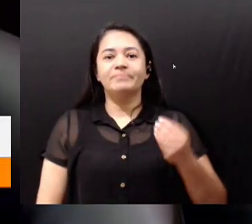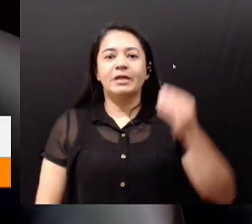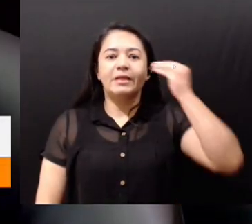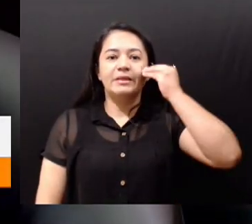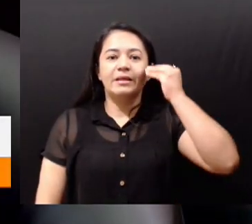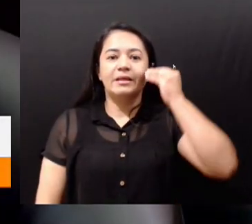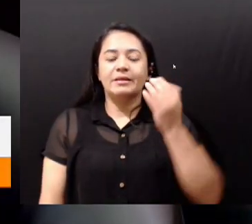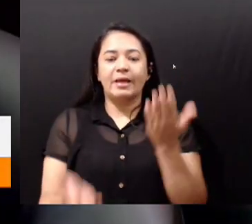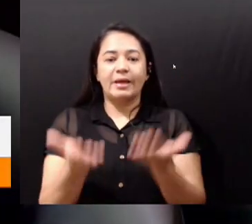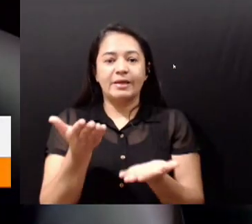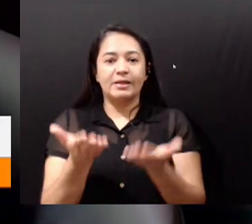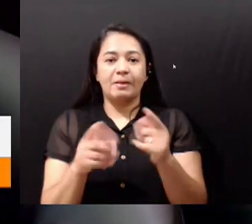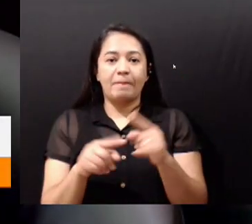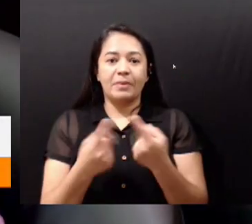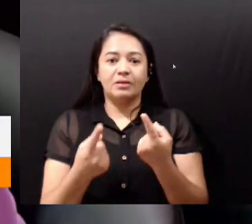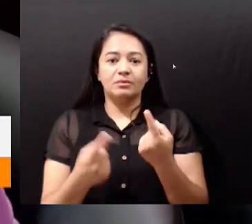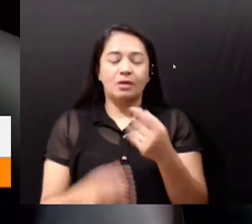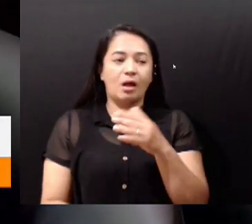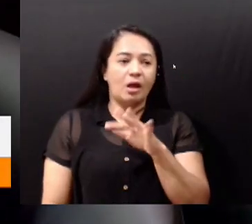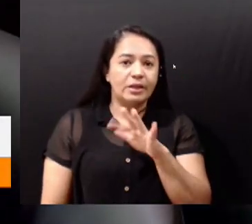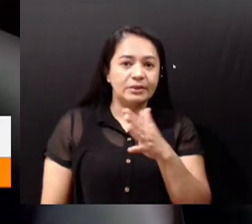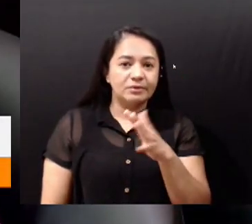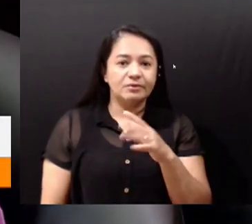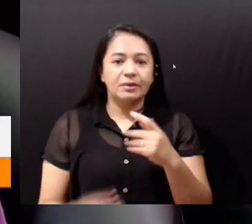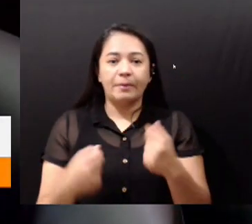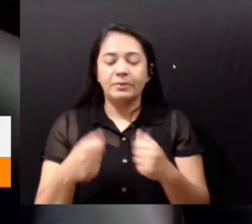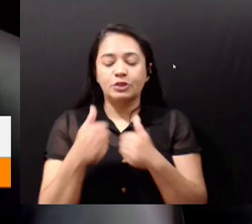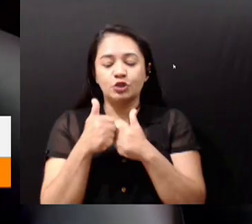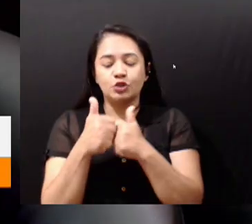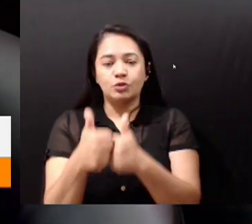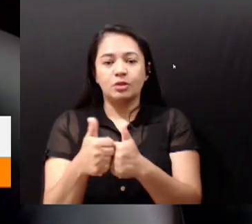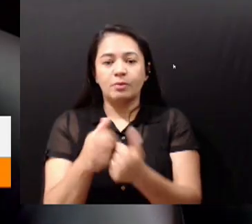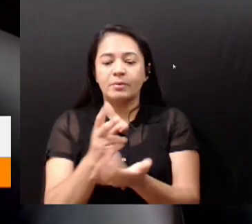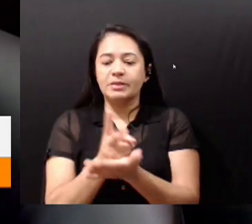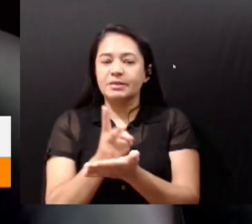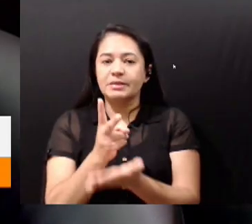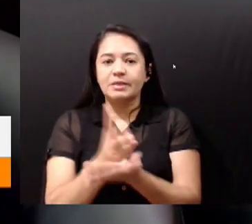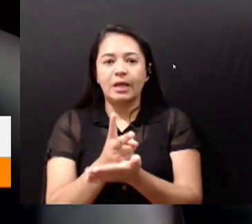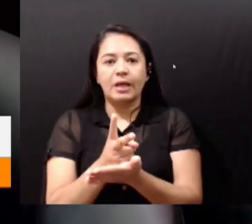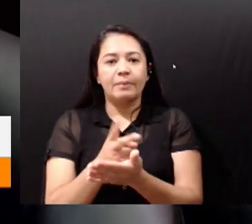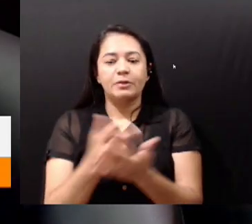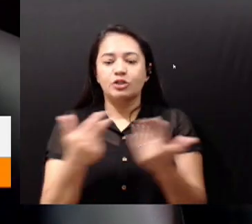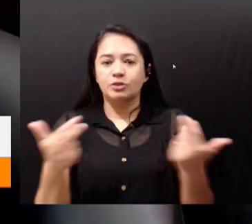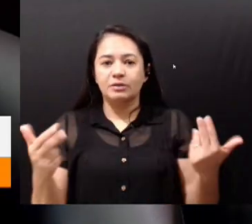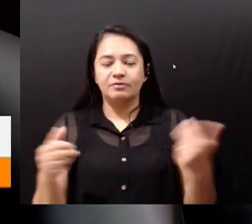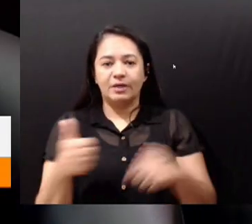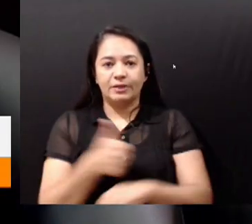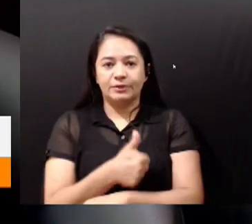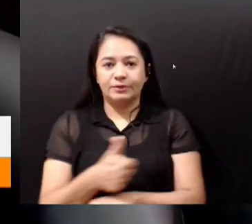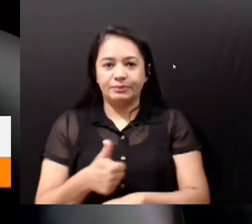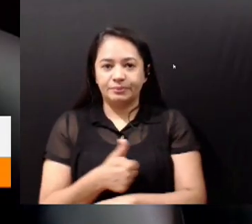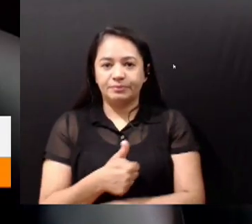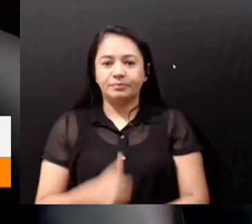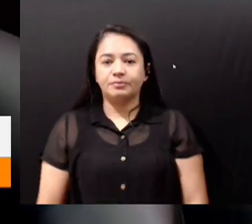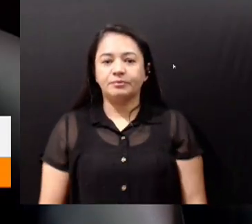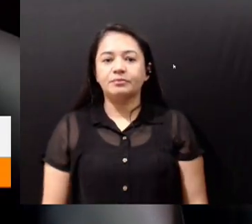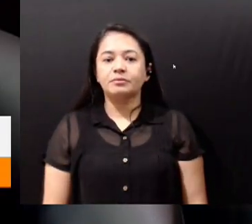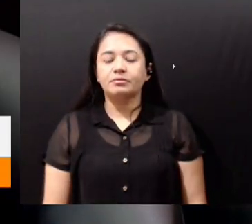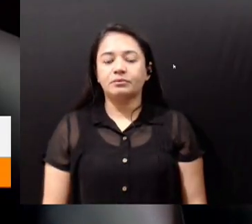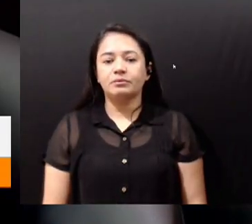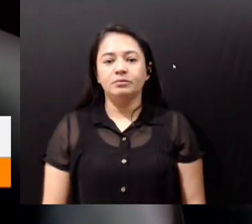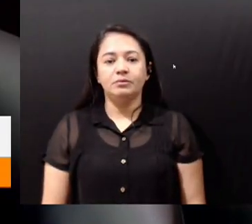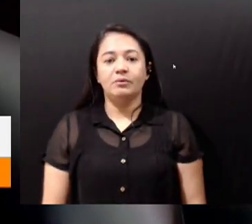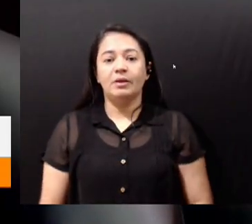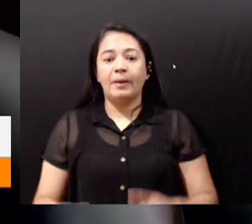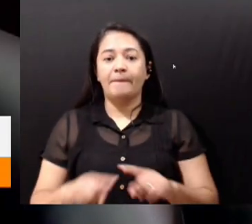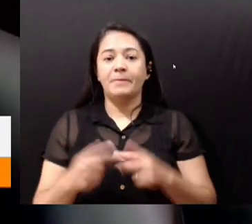esse equilíbrio precisa do acompanhamento sempre multidisciplinar, como a gente já falou anteriormente, e o paciente ele precisa, de fato,